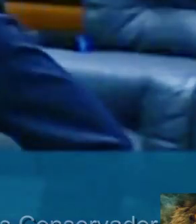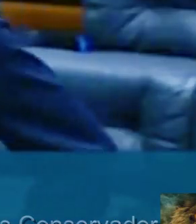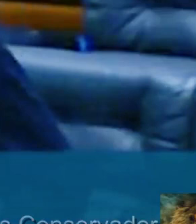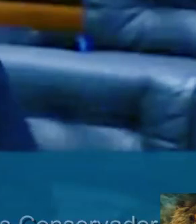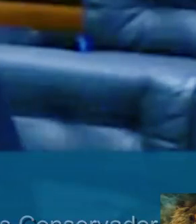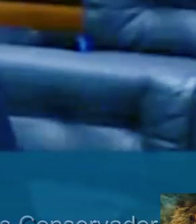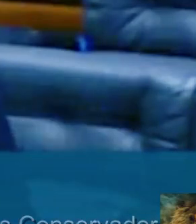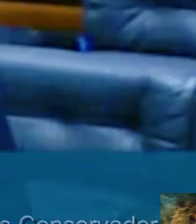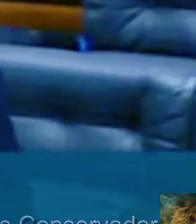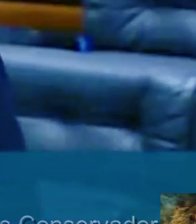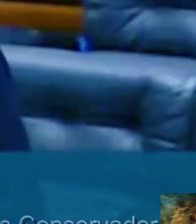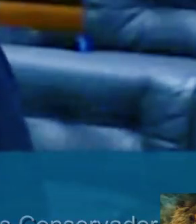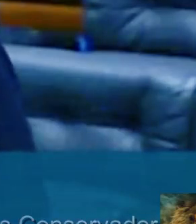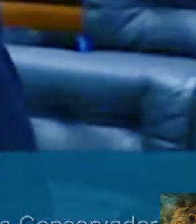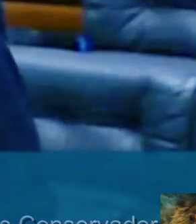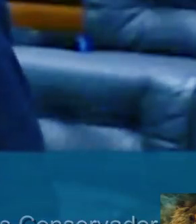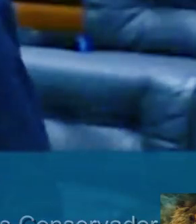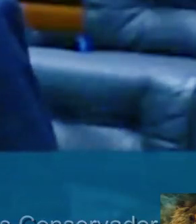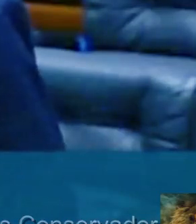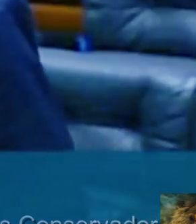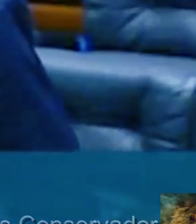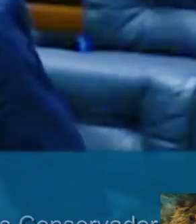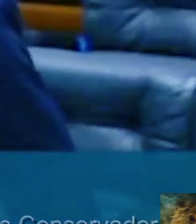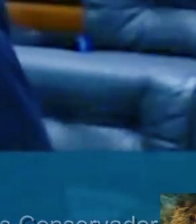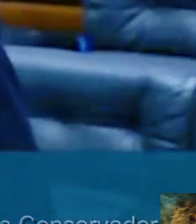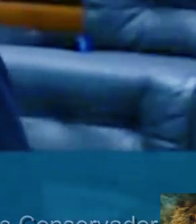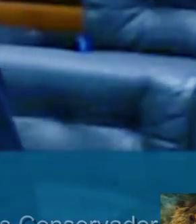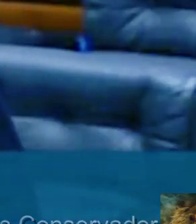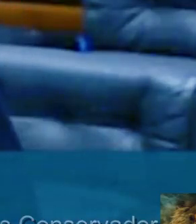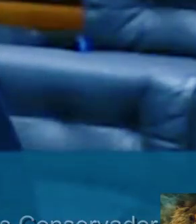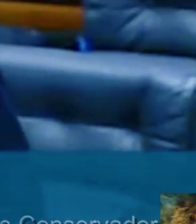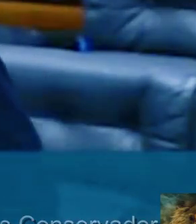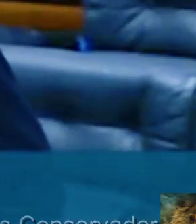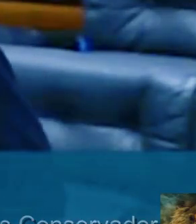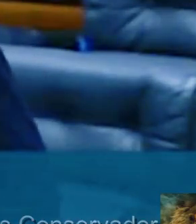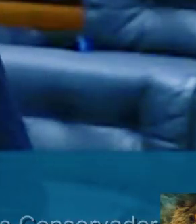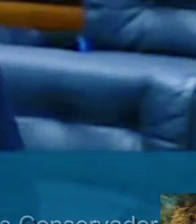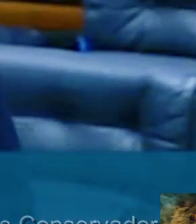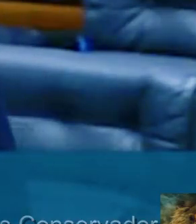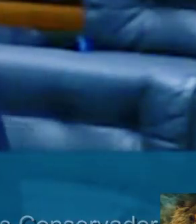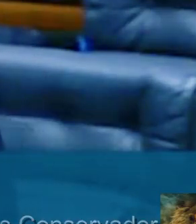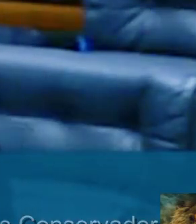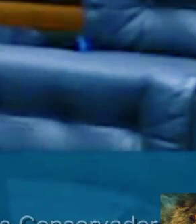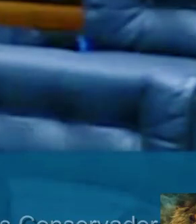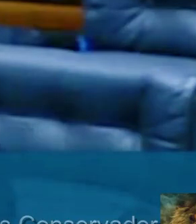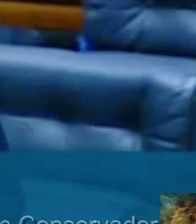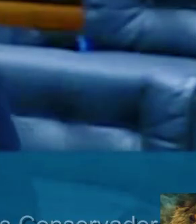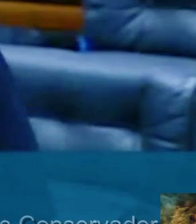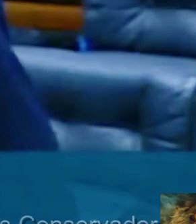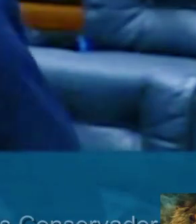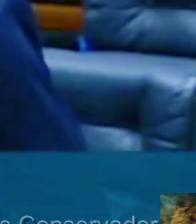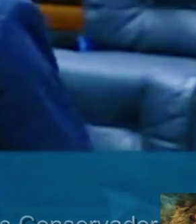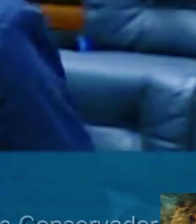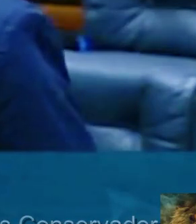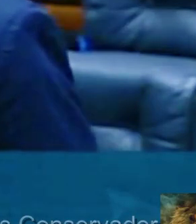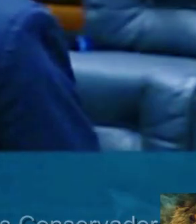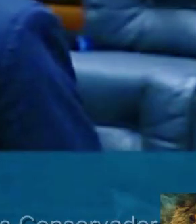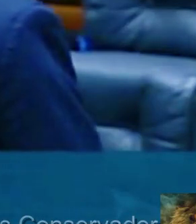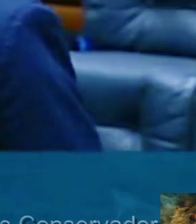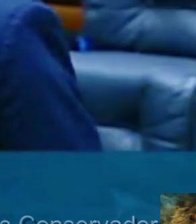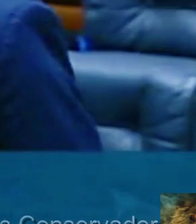com a questão salarial vindo do governo anterior e desse governo atual. E não é porque eu não